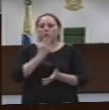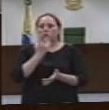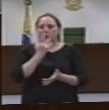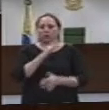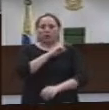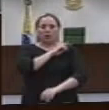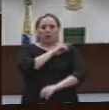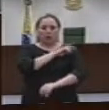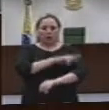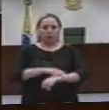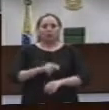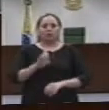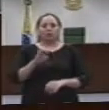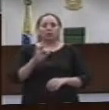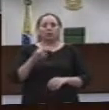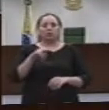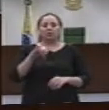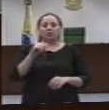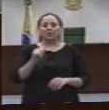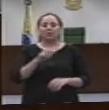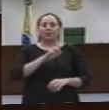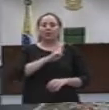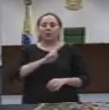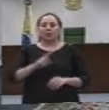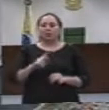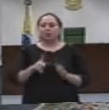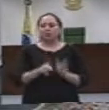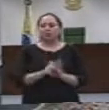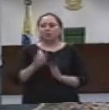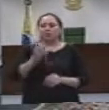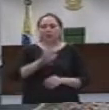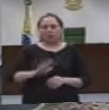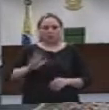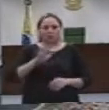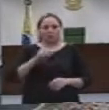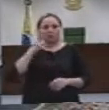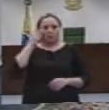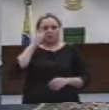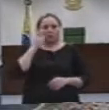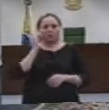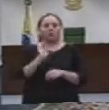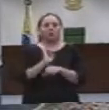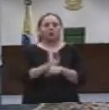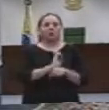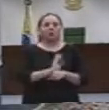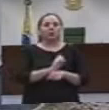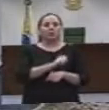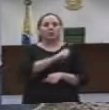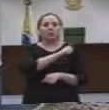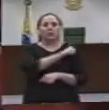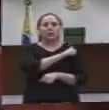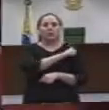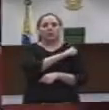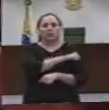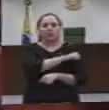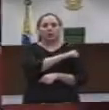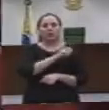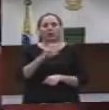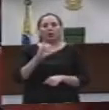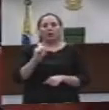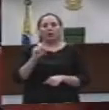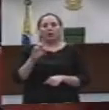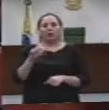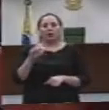etnia religiões e procedência Nacional o deputado estadual pelo Rio de Janeiro Carlos minc